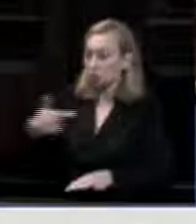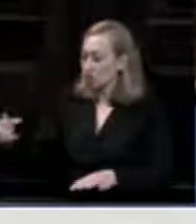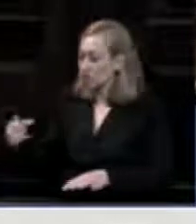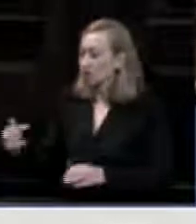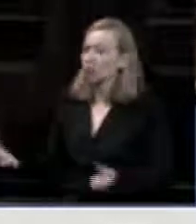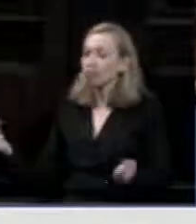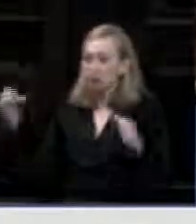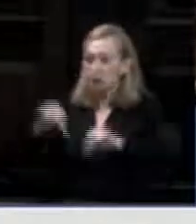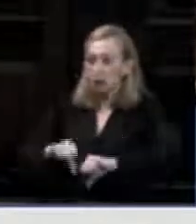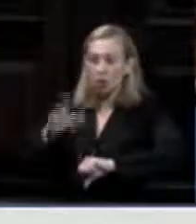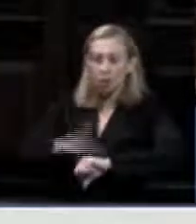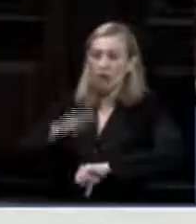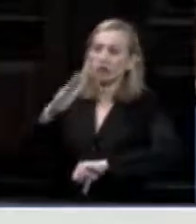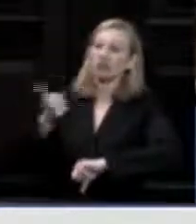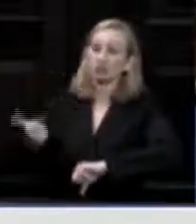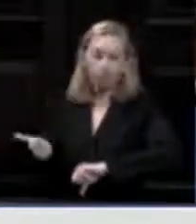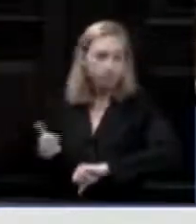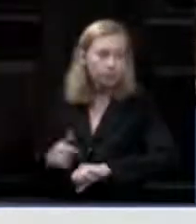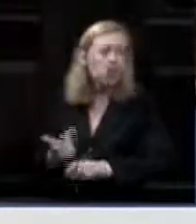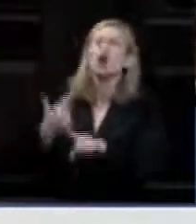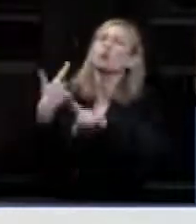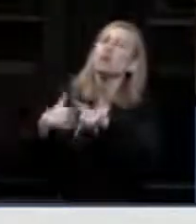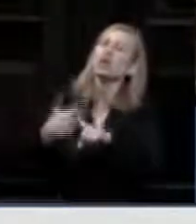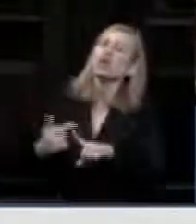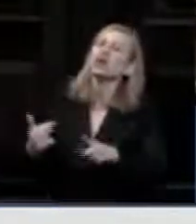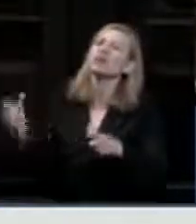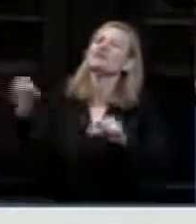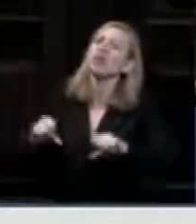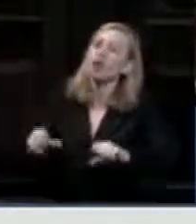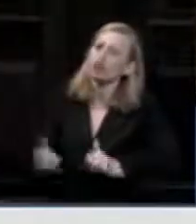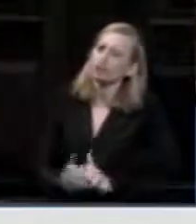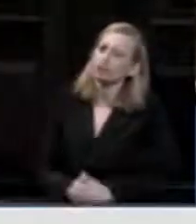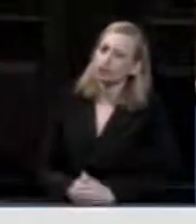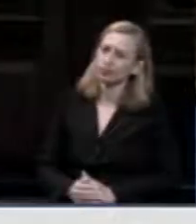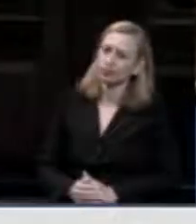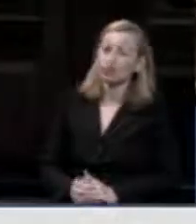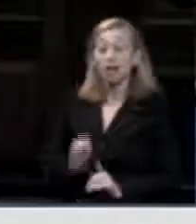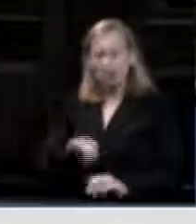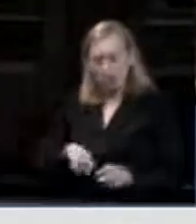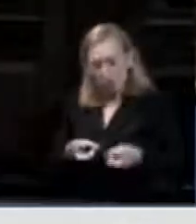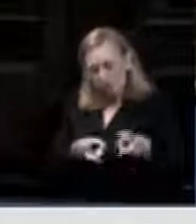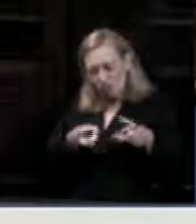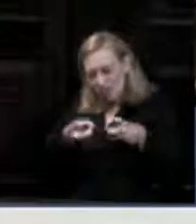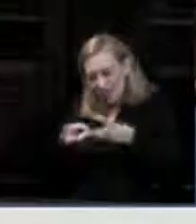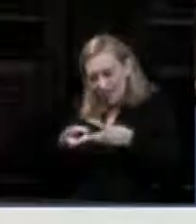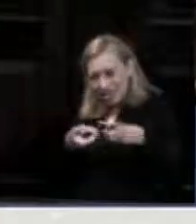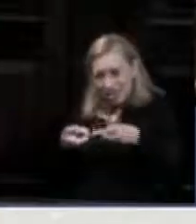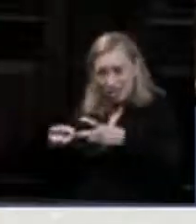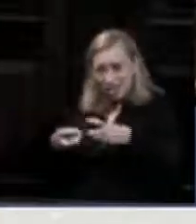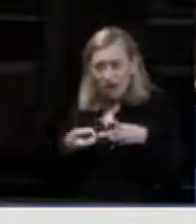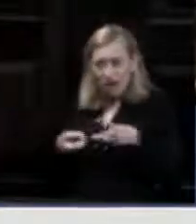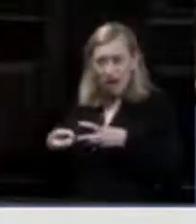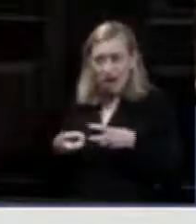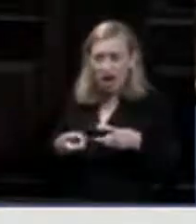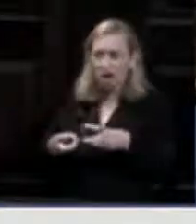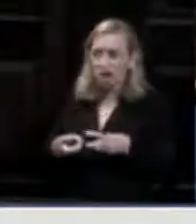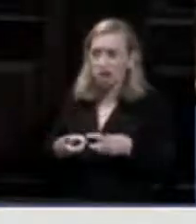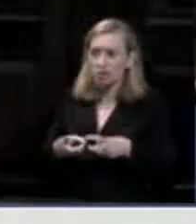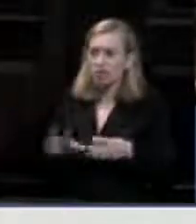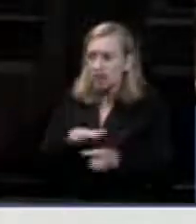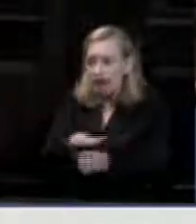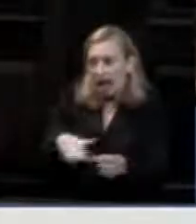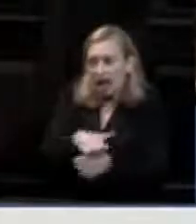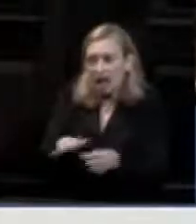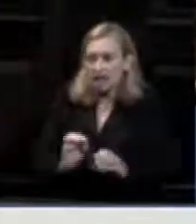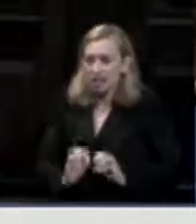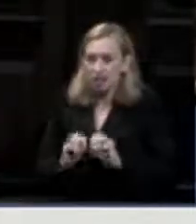pior. Agora, por que foi pior? Bem, se nós observarmos os investimentos na área de educação